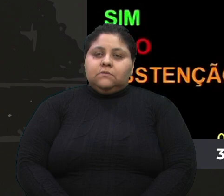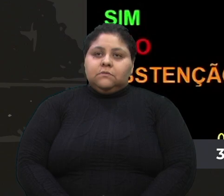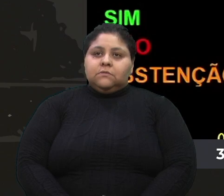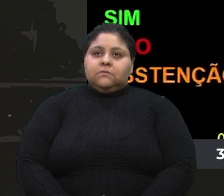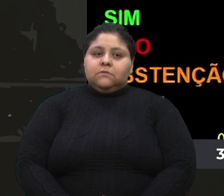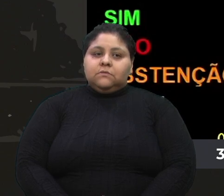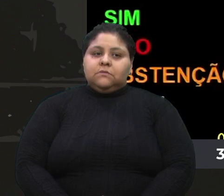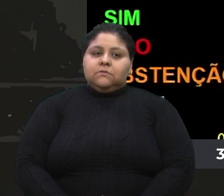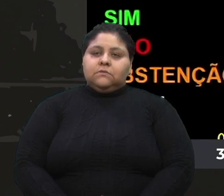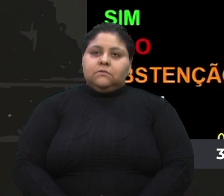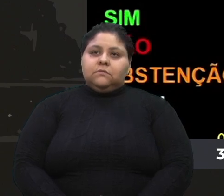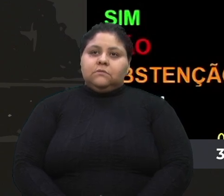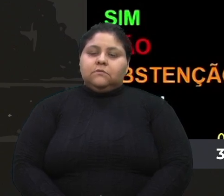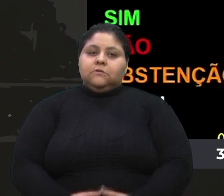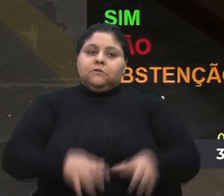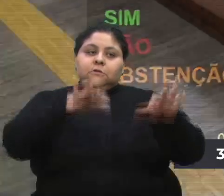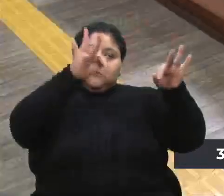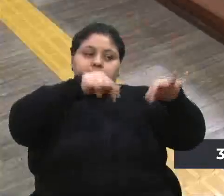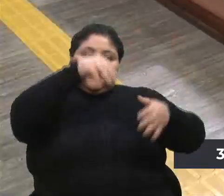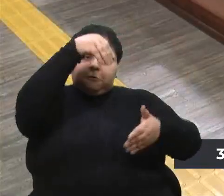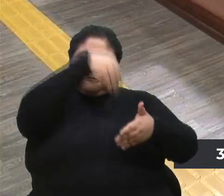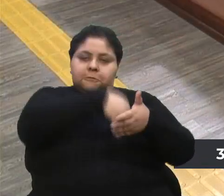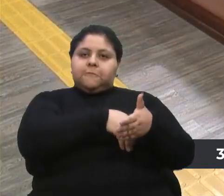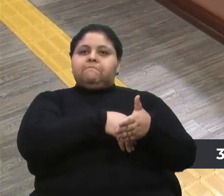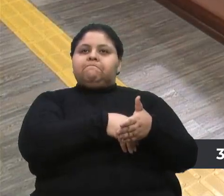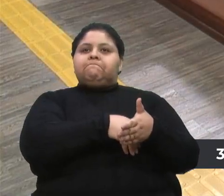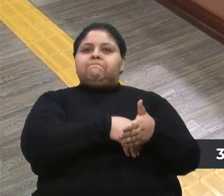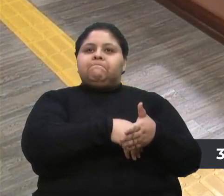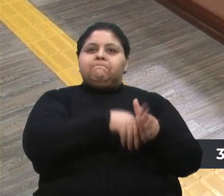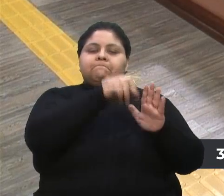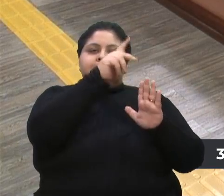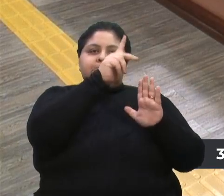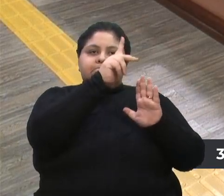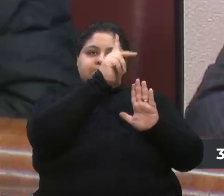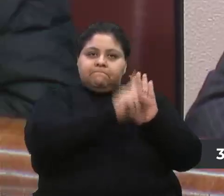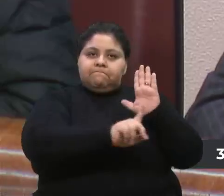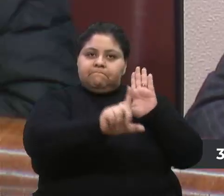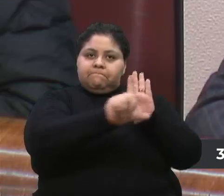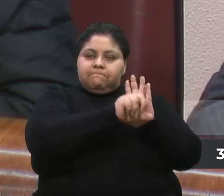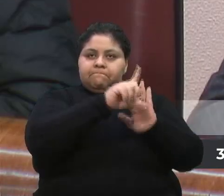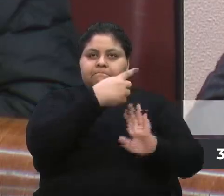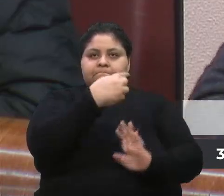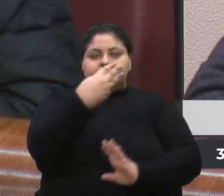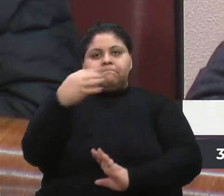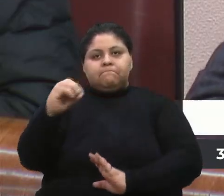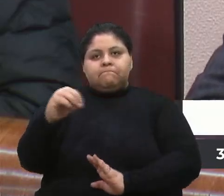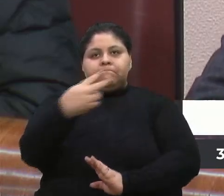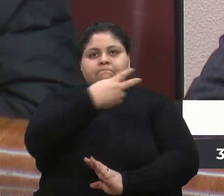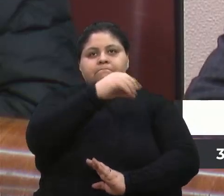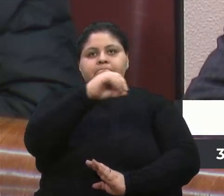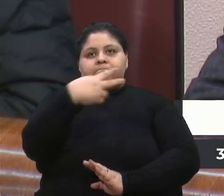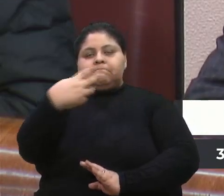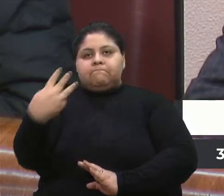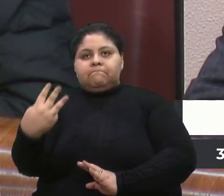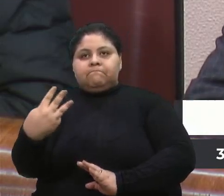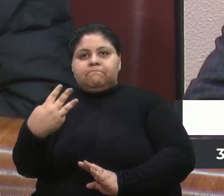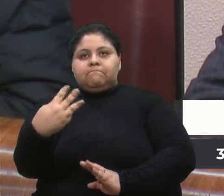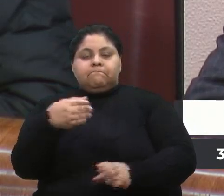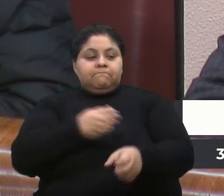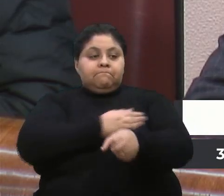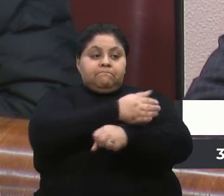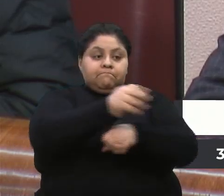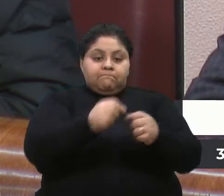Encerrado o registro dos votos, encerrada a votação. Projeto de lei número 130, 2023, foi aprovado